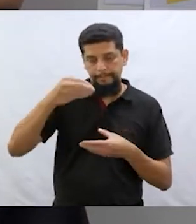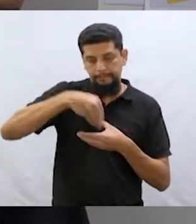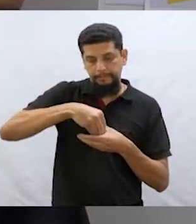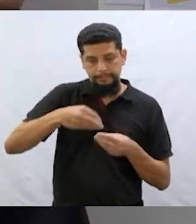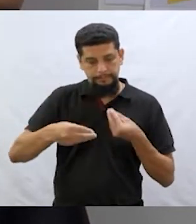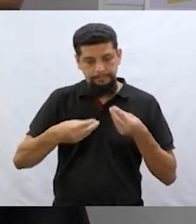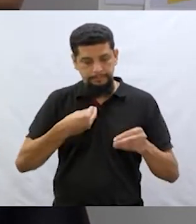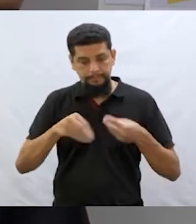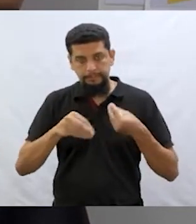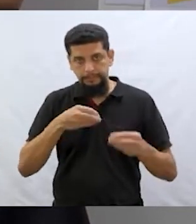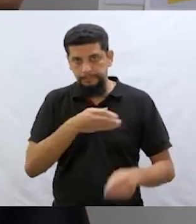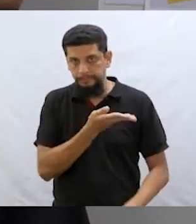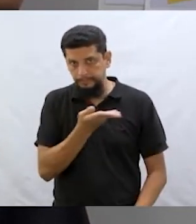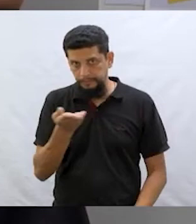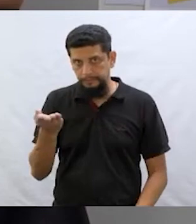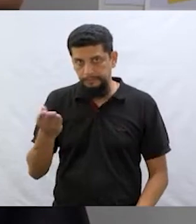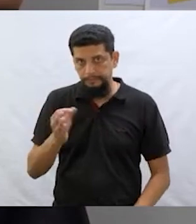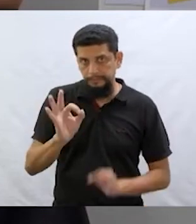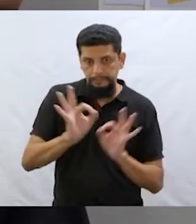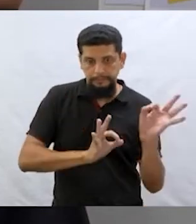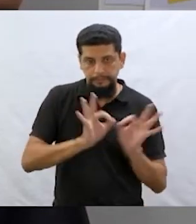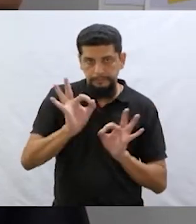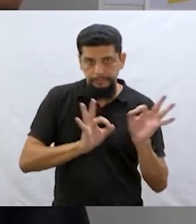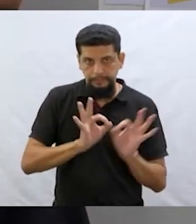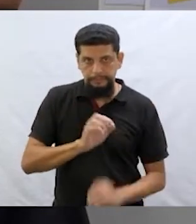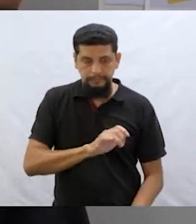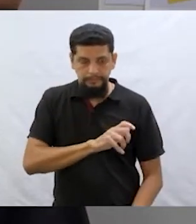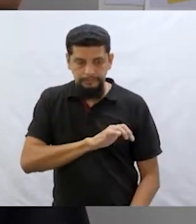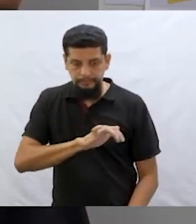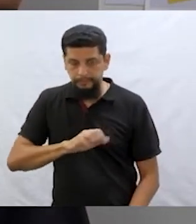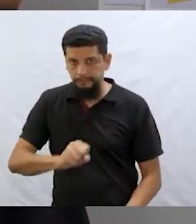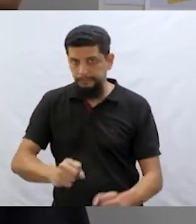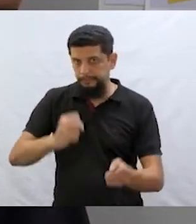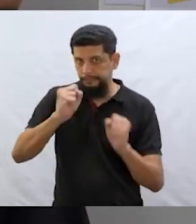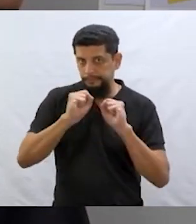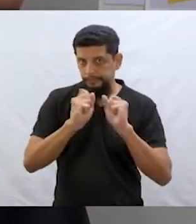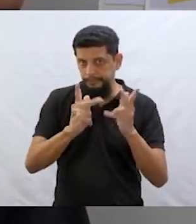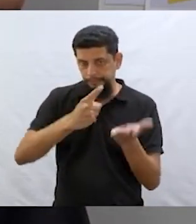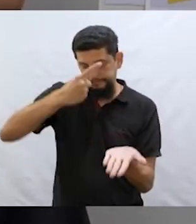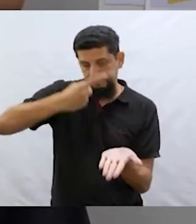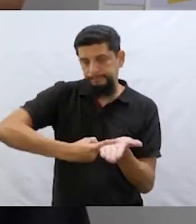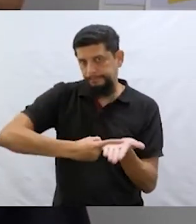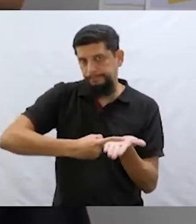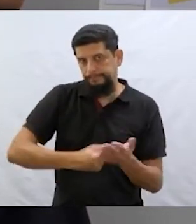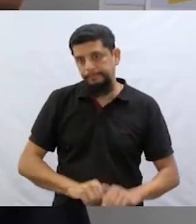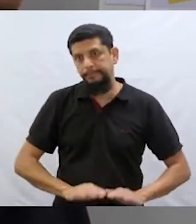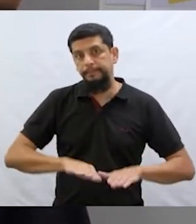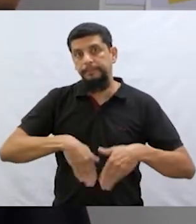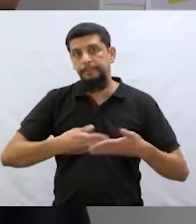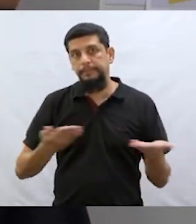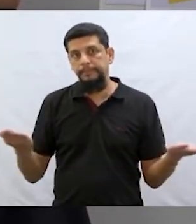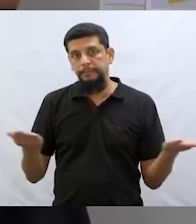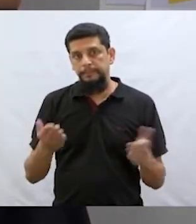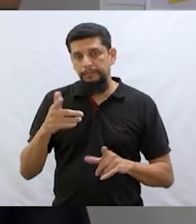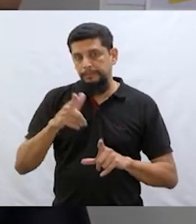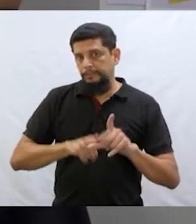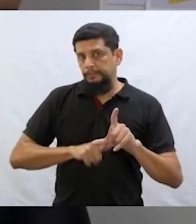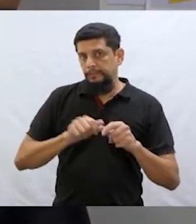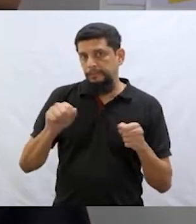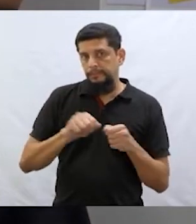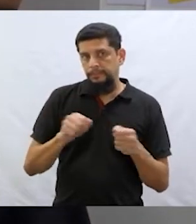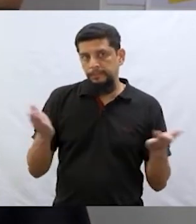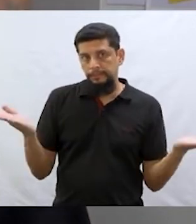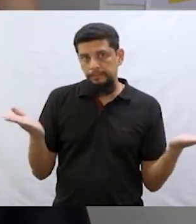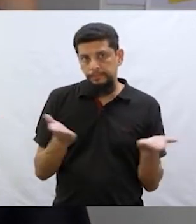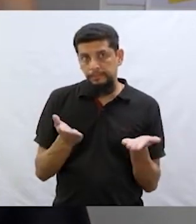teu saquinho lá que você separou para organizar o seu alfabeto todo. Combinado assim? Então, a letra que nós